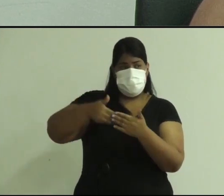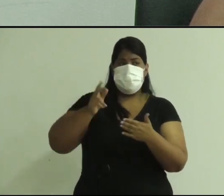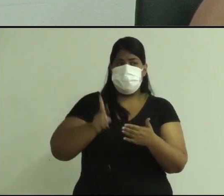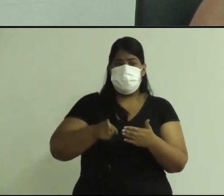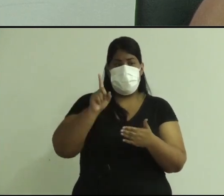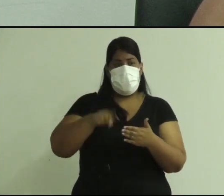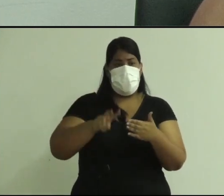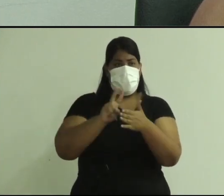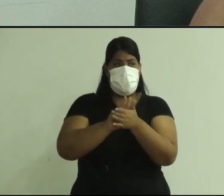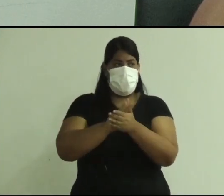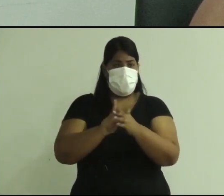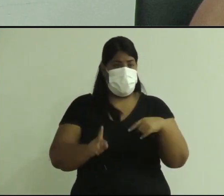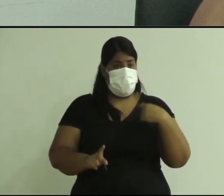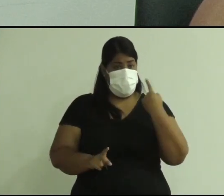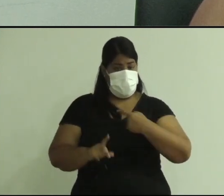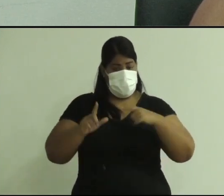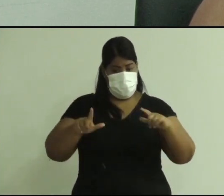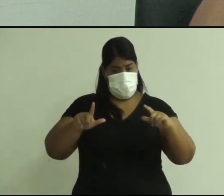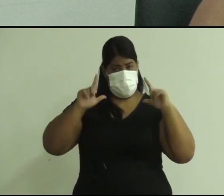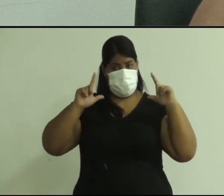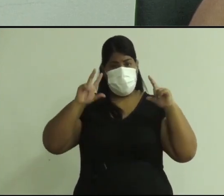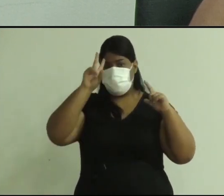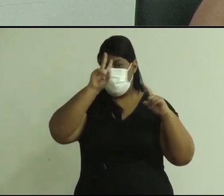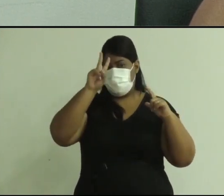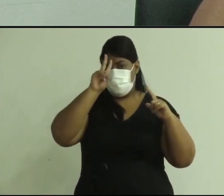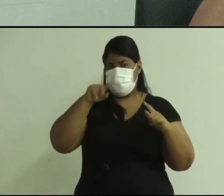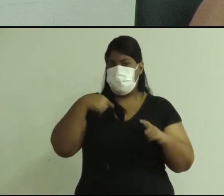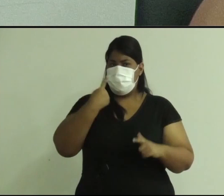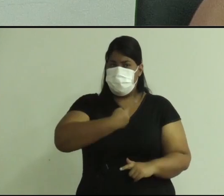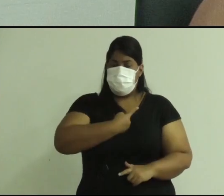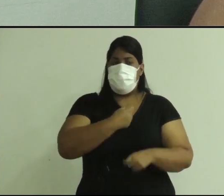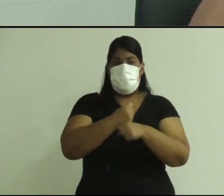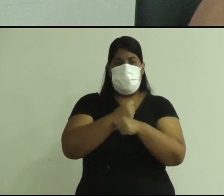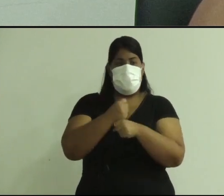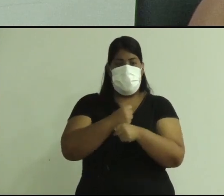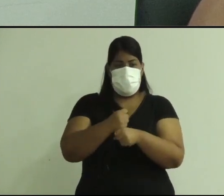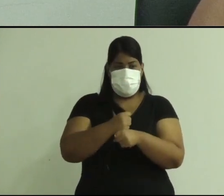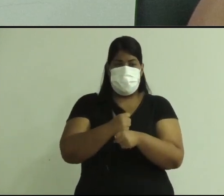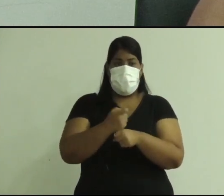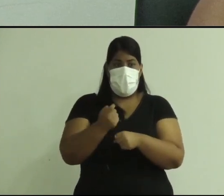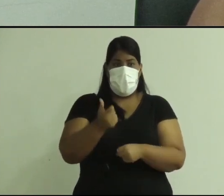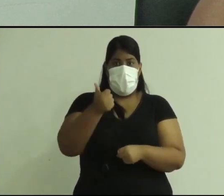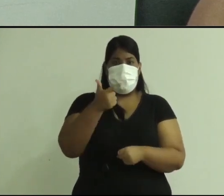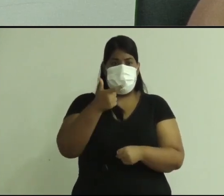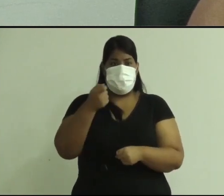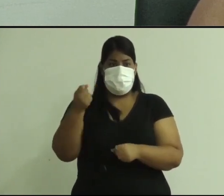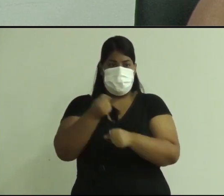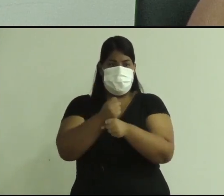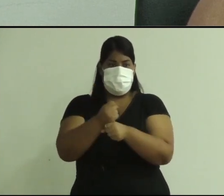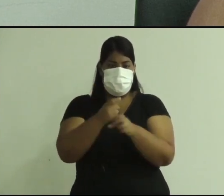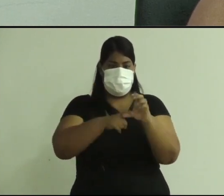indígena. E nós, como protagonizadores de nossa história, estamos em pleno ano do bicentenário da independência do